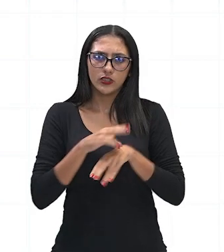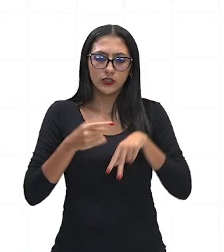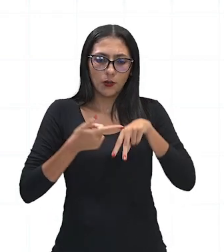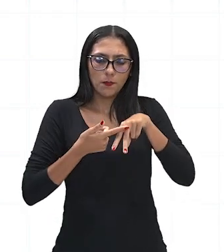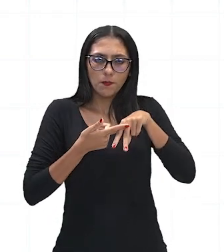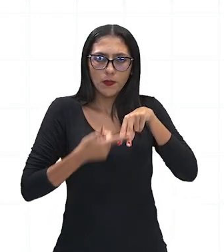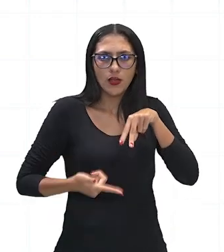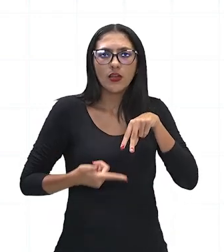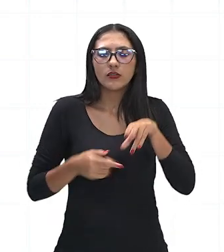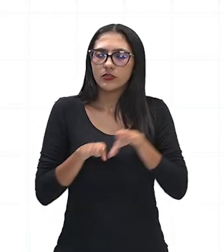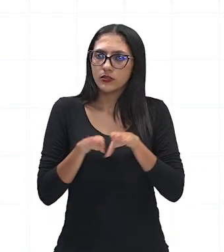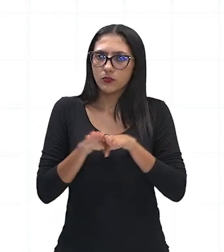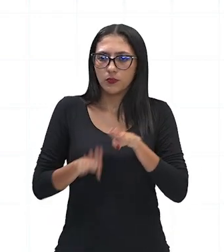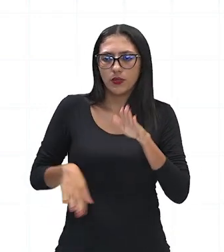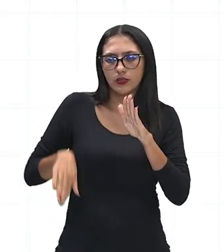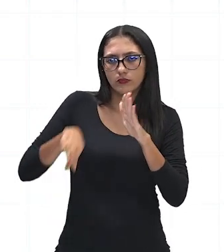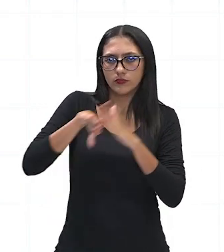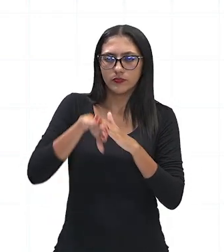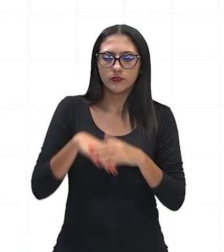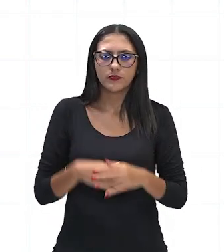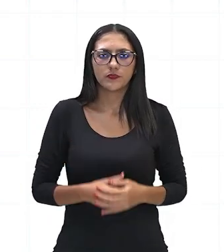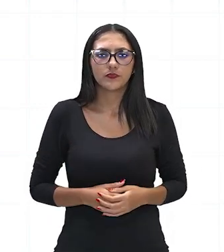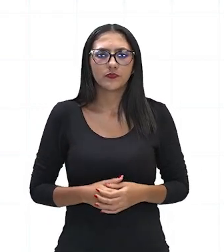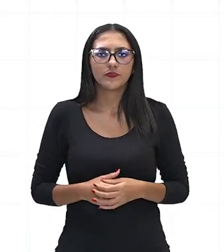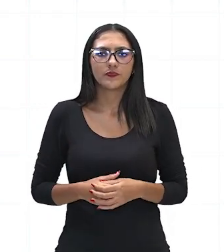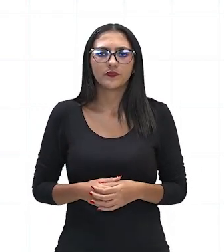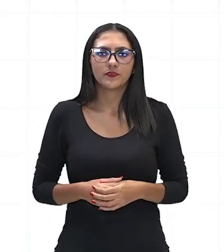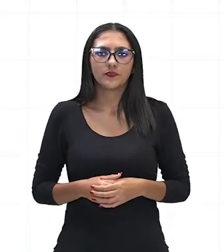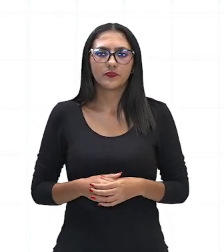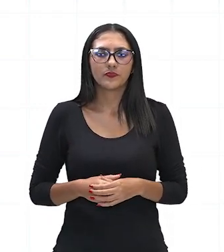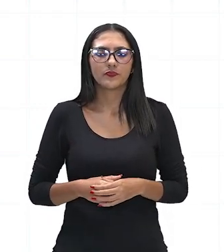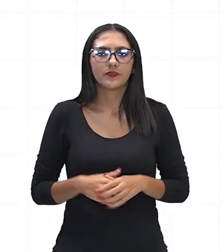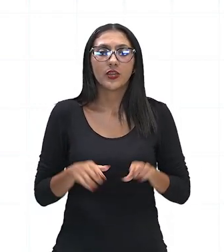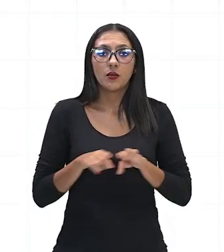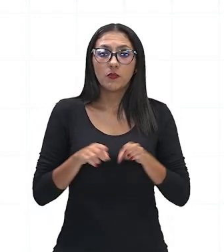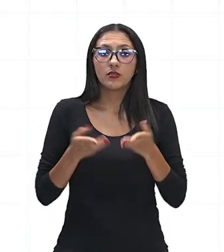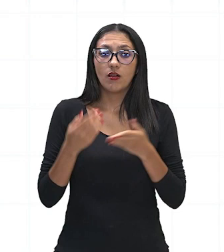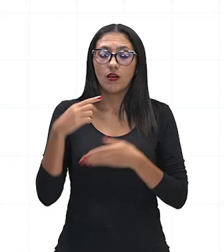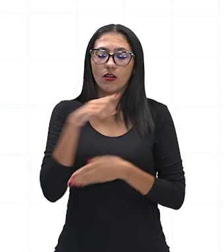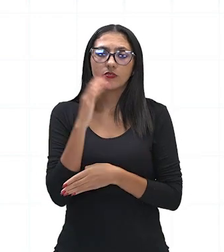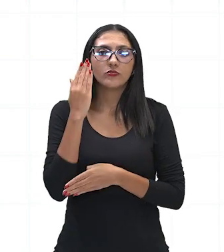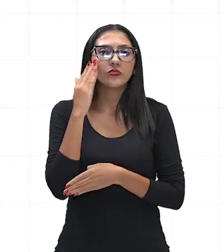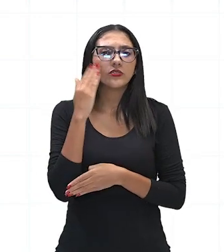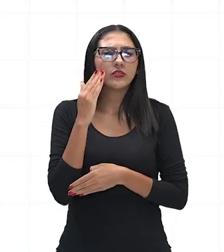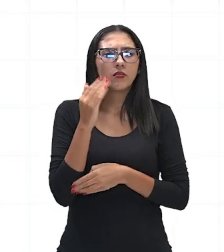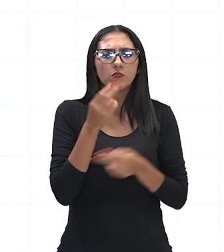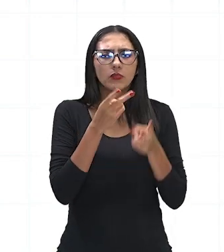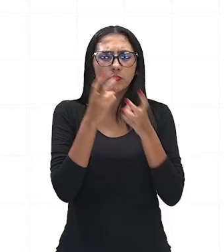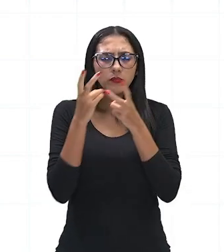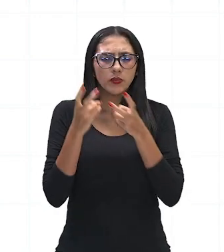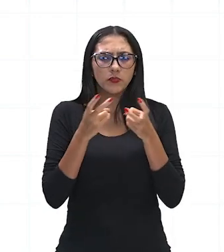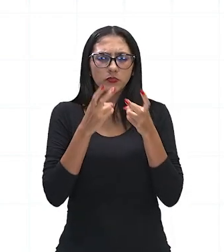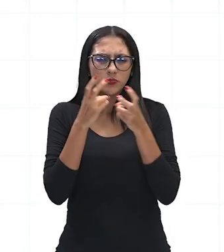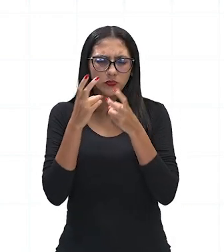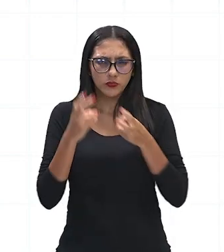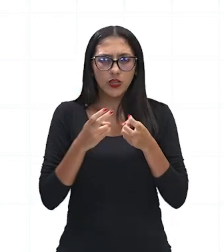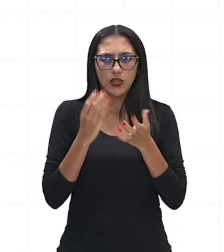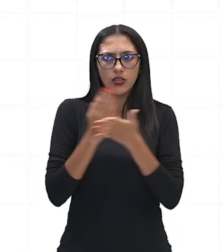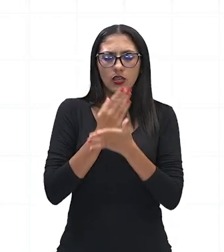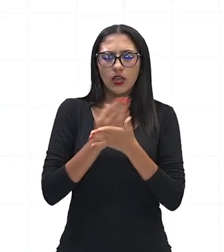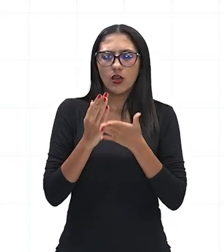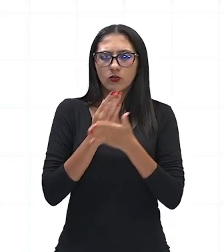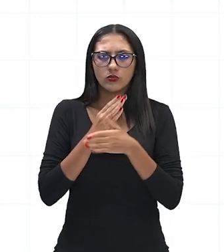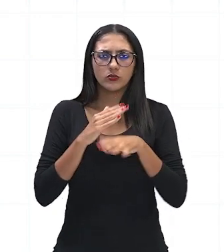defesas, ok? E agora a gente vai ver aqui um pouco mais, né, visualizar da melhor forma possível, né,